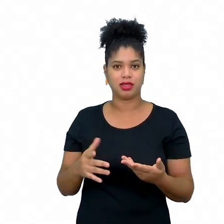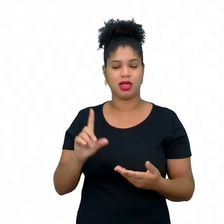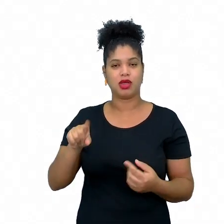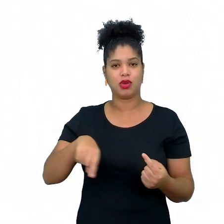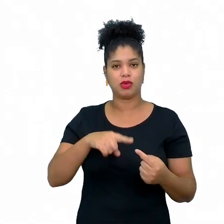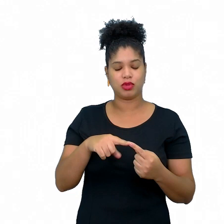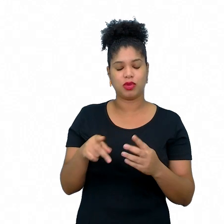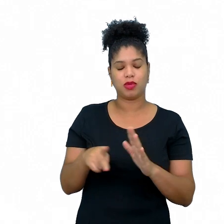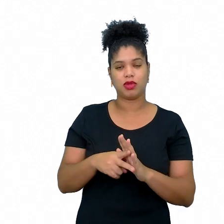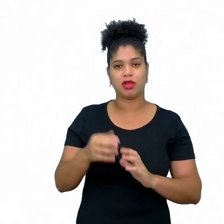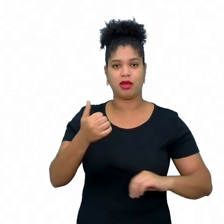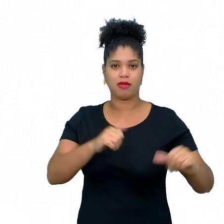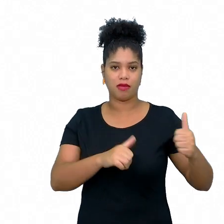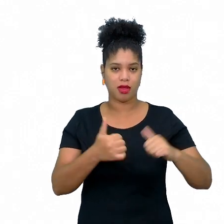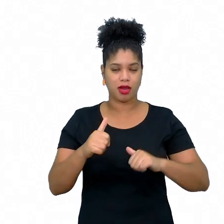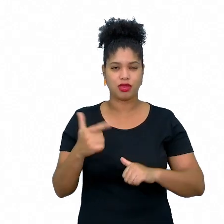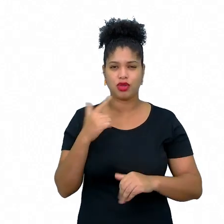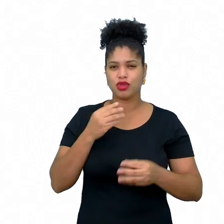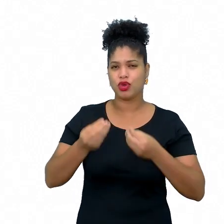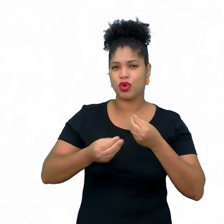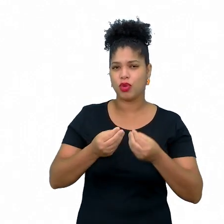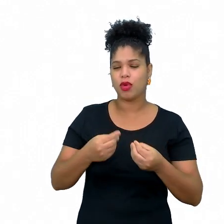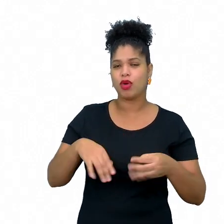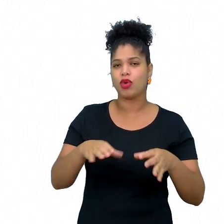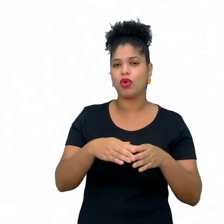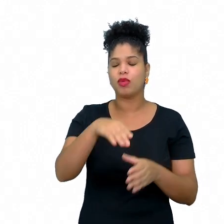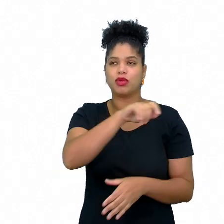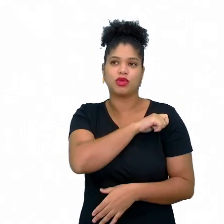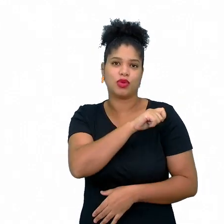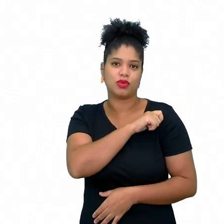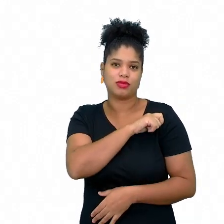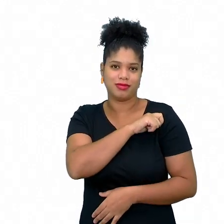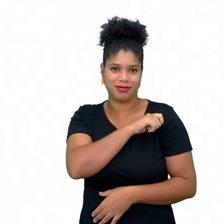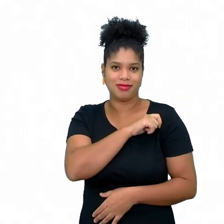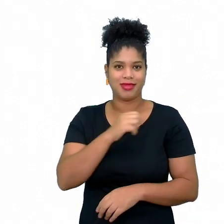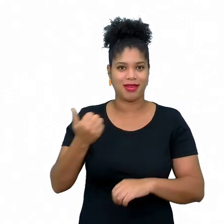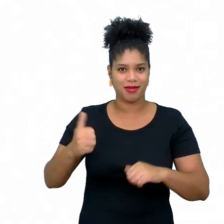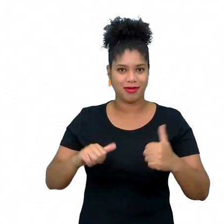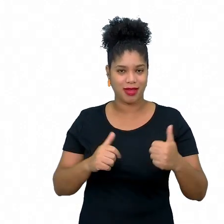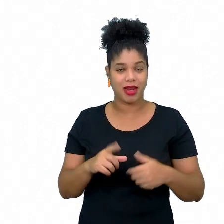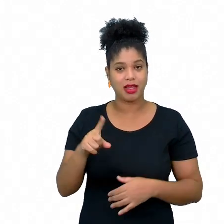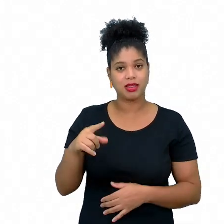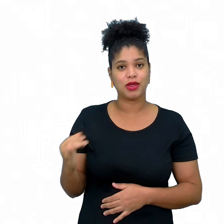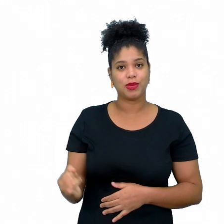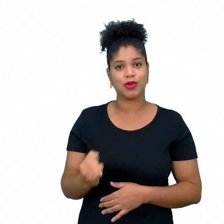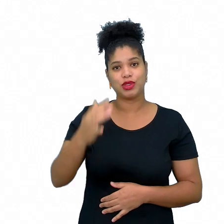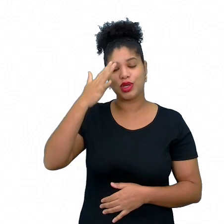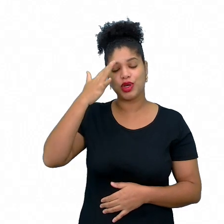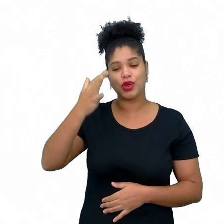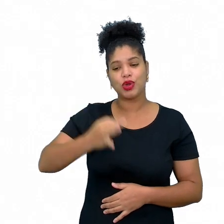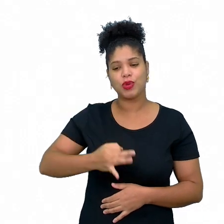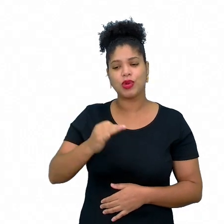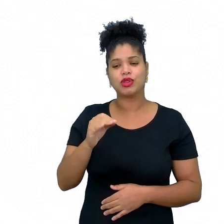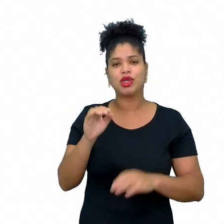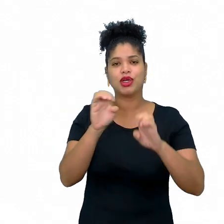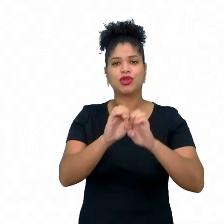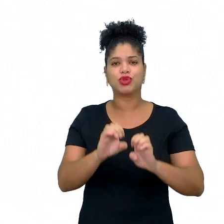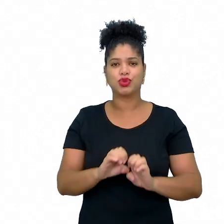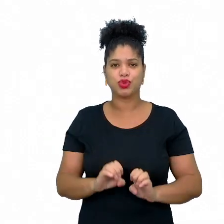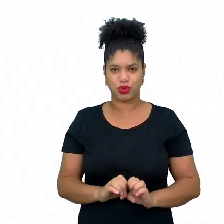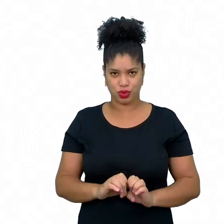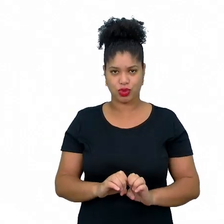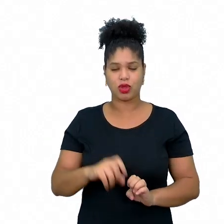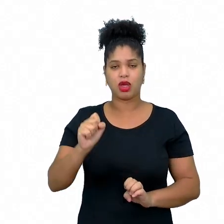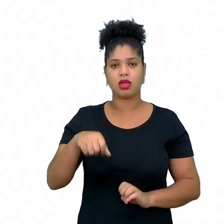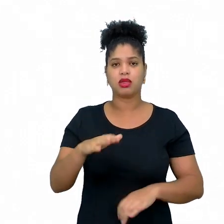de avaliação, como vamos avaliar esse aluno, né? É muito importante compreender essa estrutura que